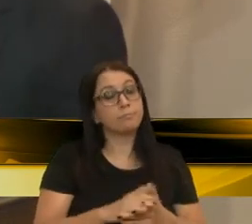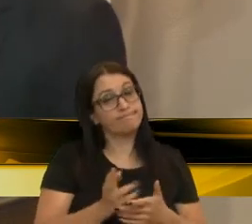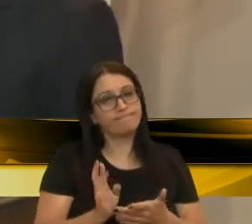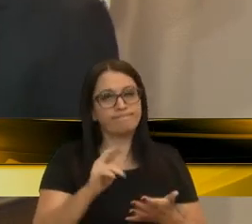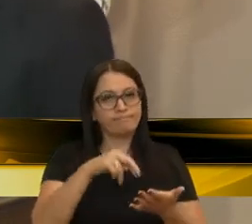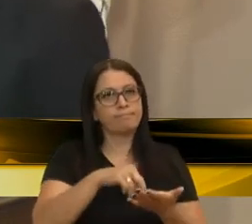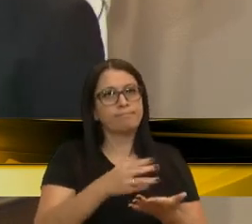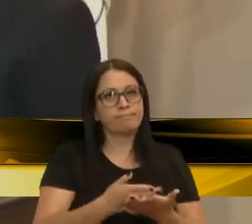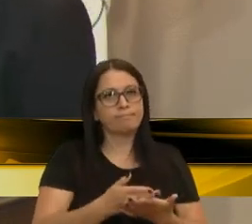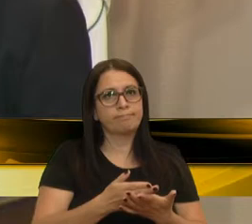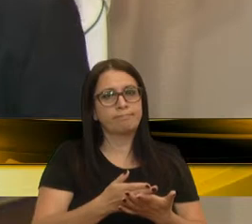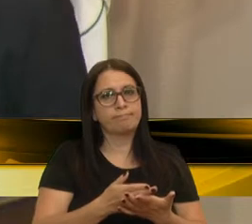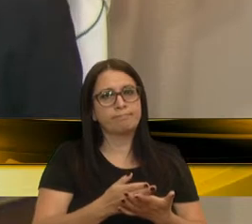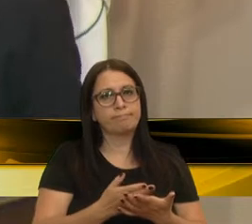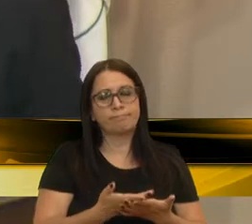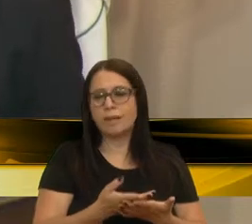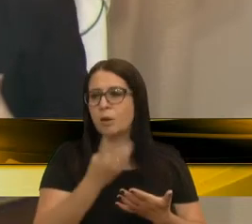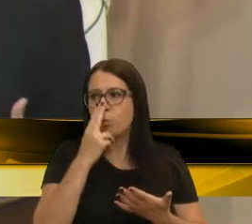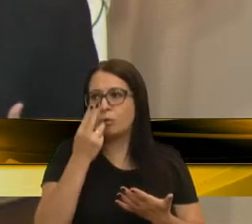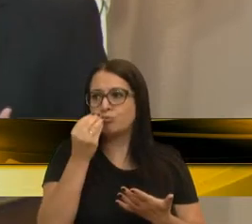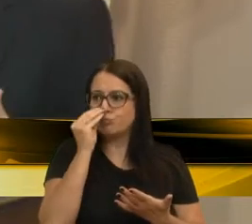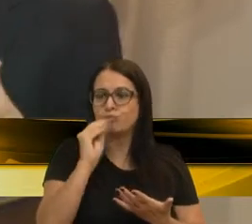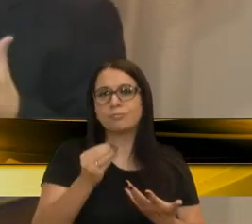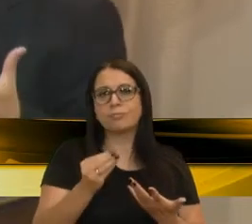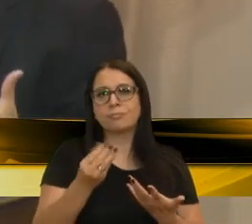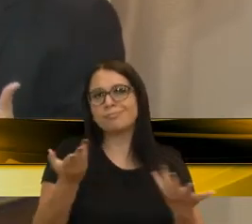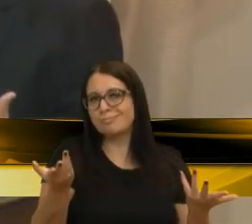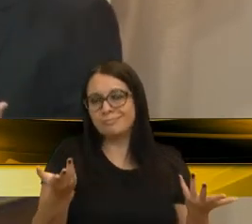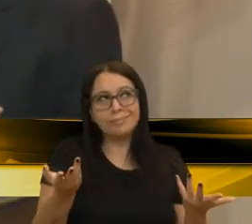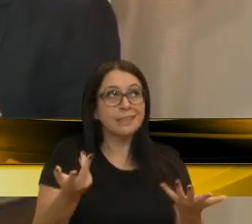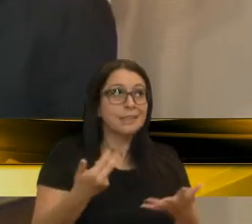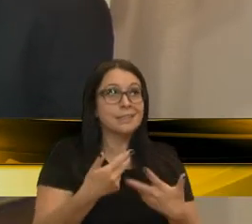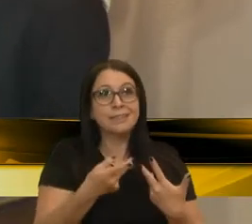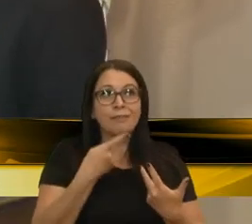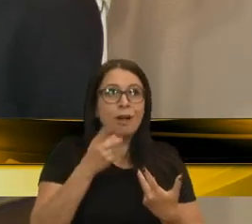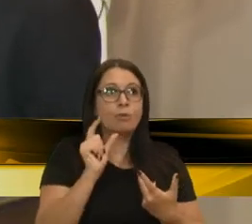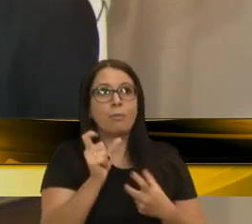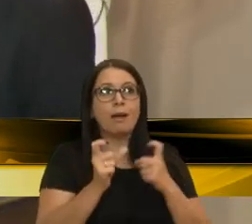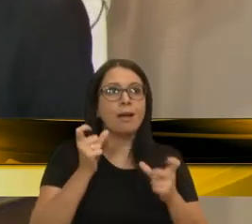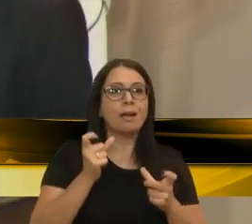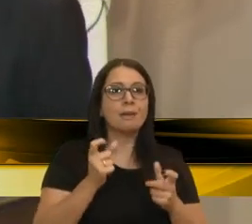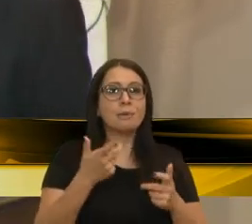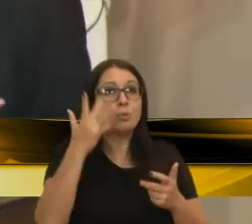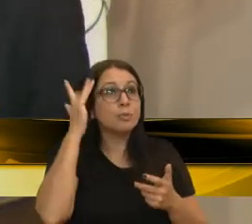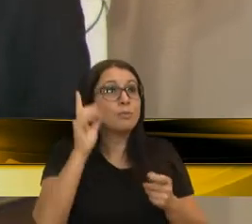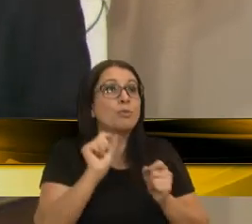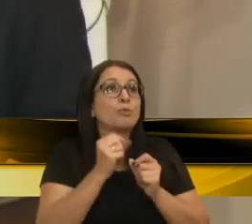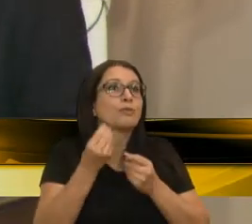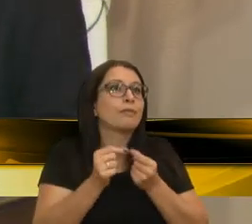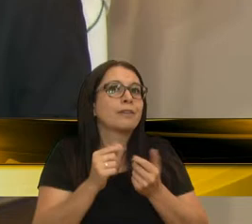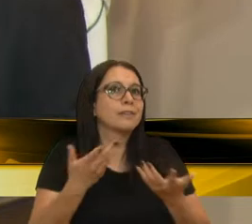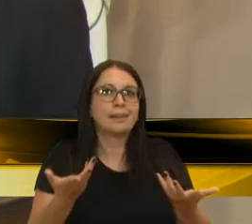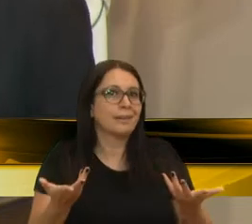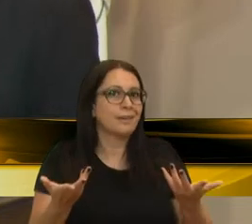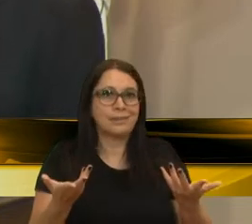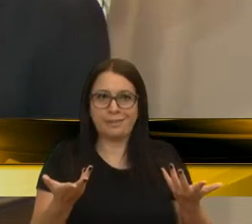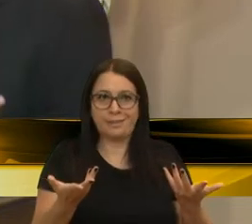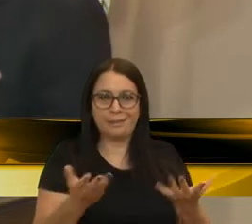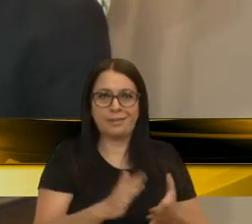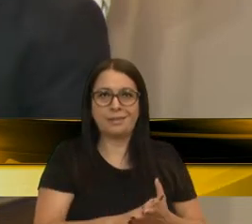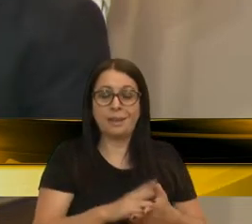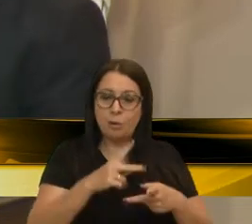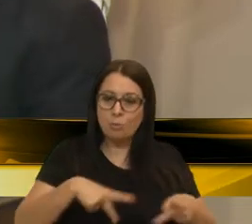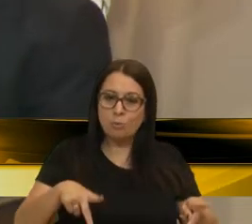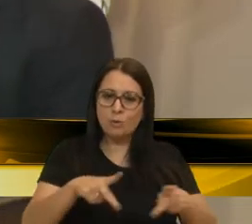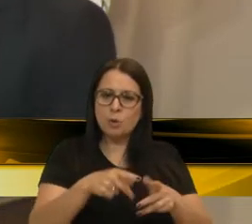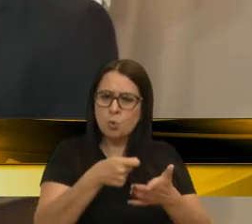realmente, é um descaso, esse é o termo, às vezes me faltam os termos, porque a gente fica de mãos atadas, a gente fica de mãos amarradas, a